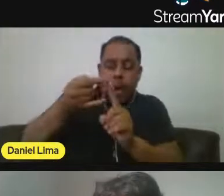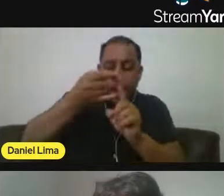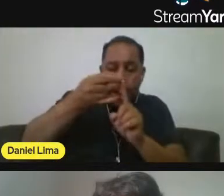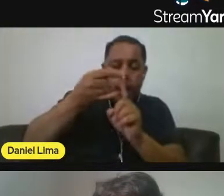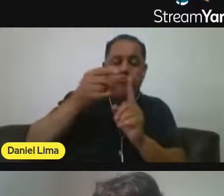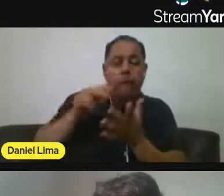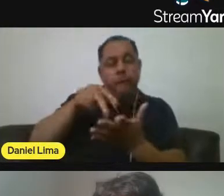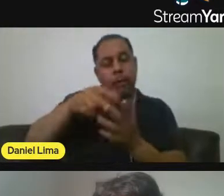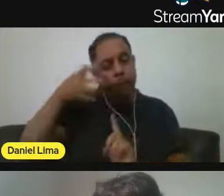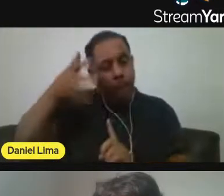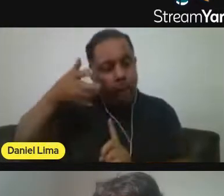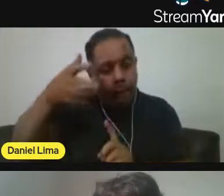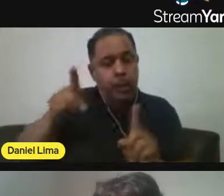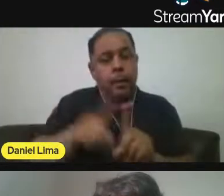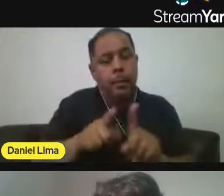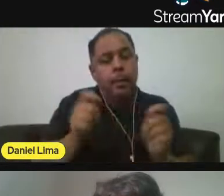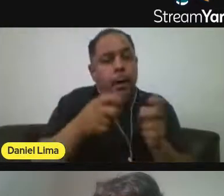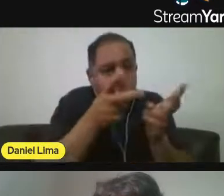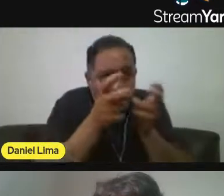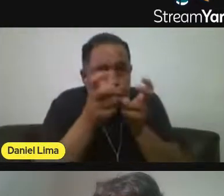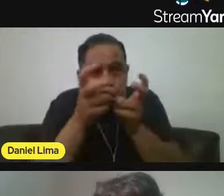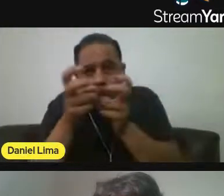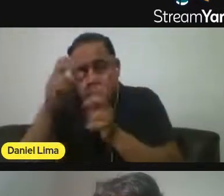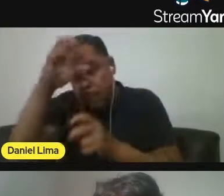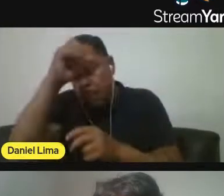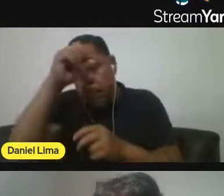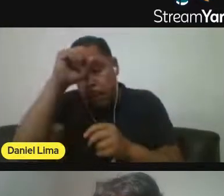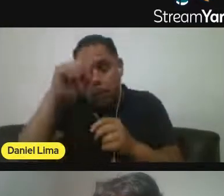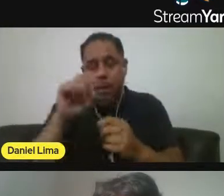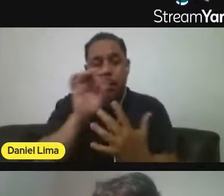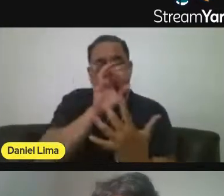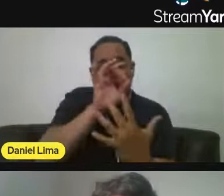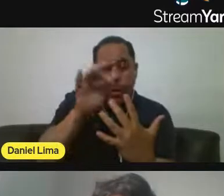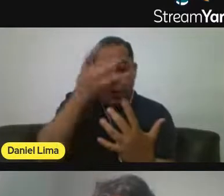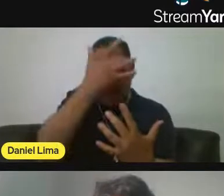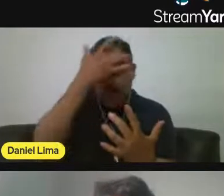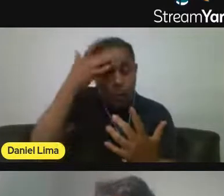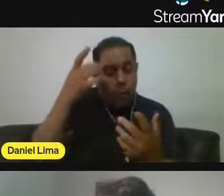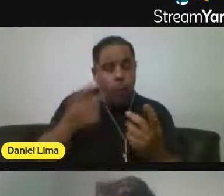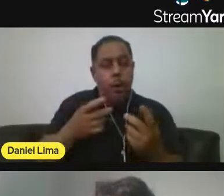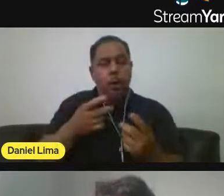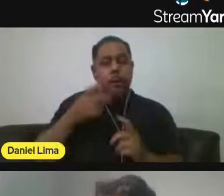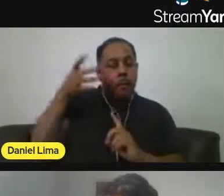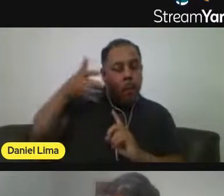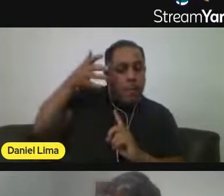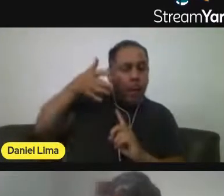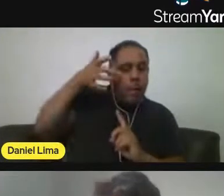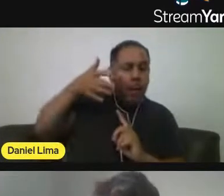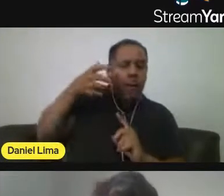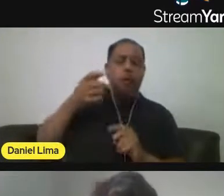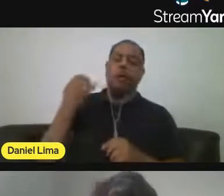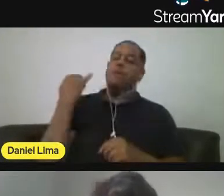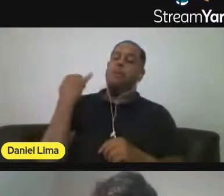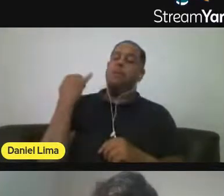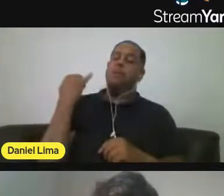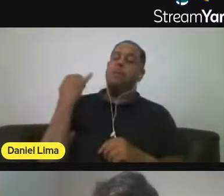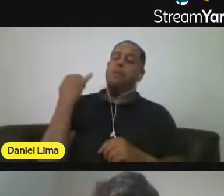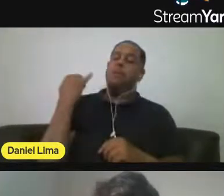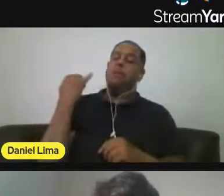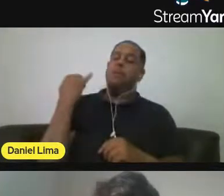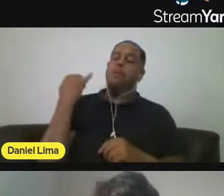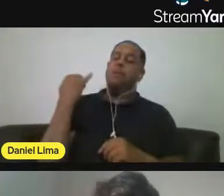né? Cada uma dessas falas foram extremamente importantes e as meninas também